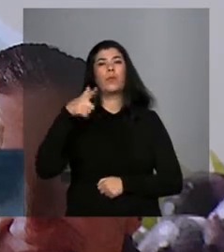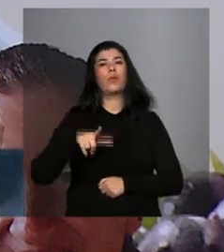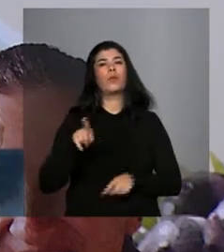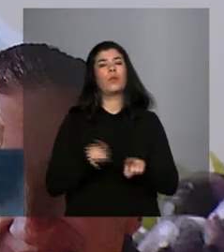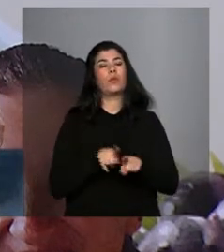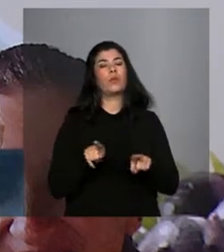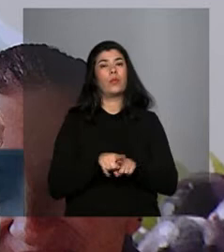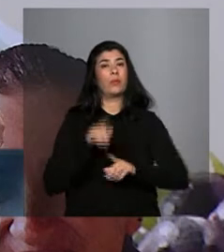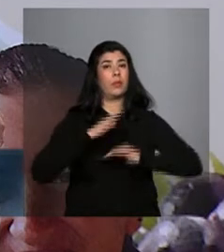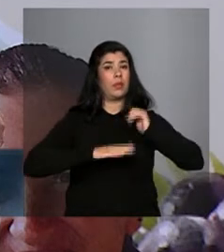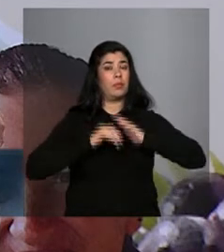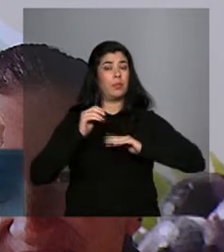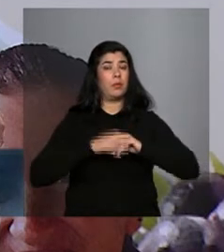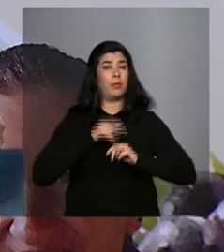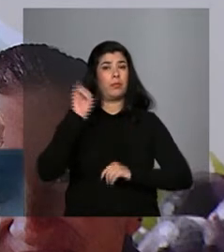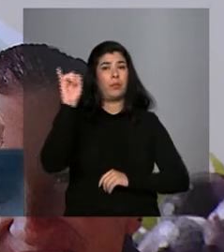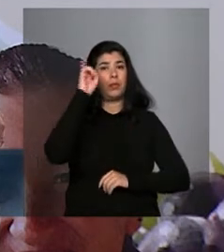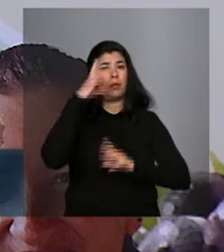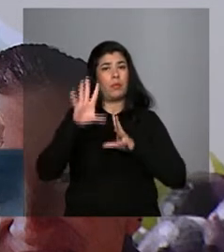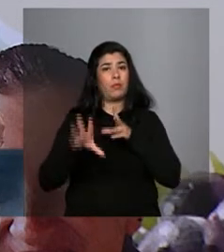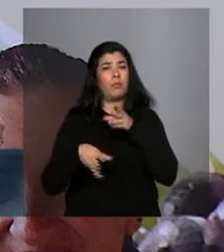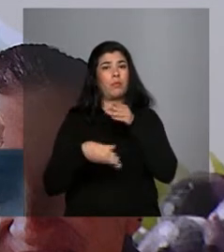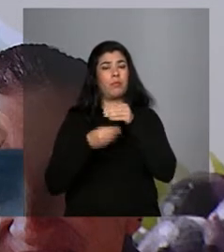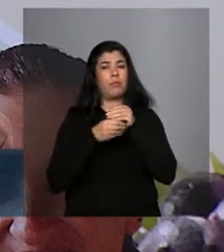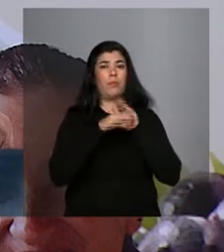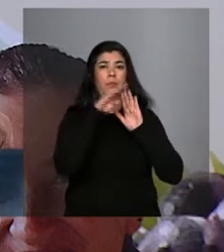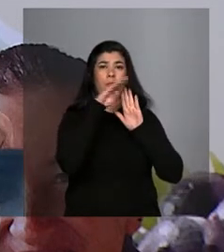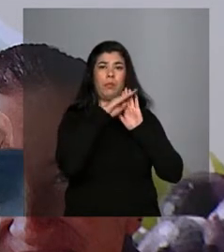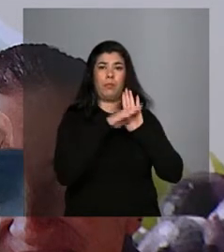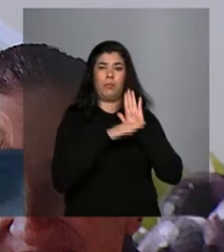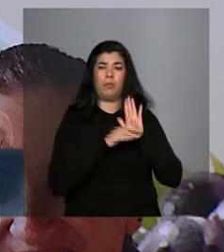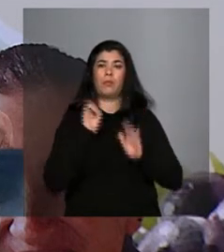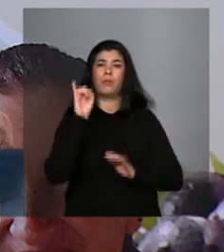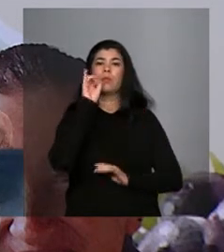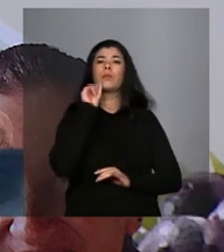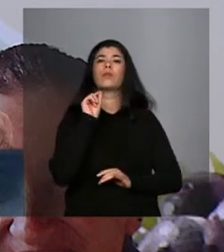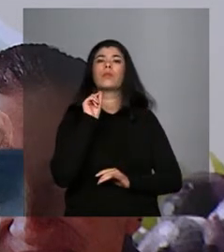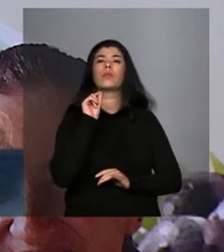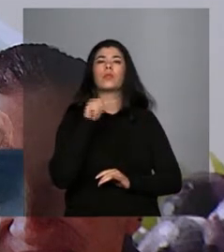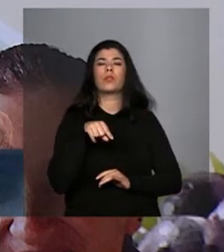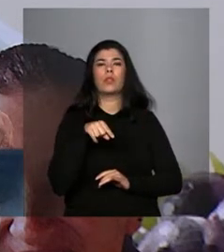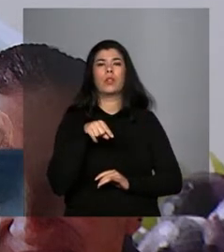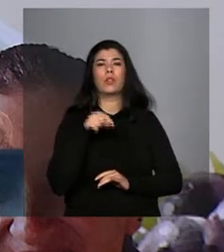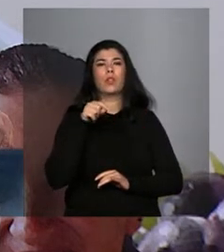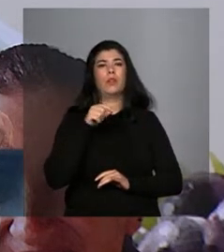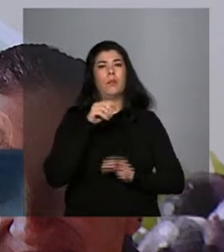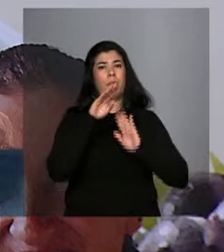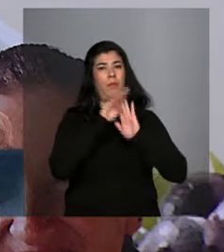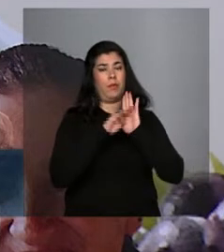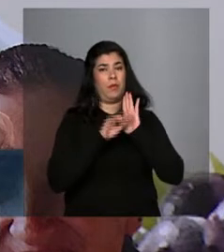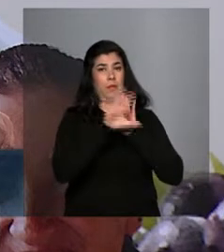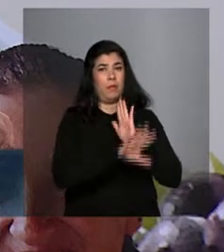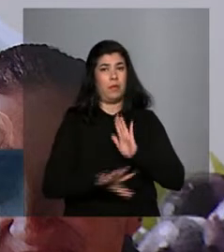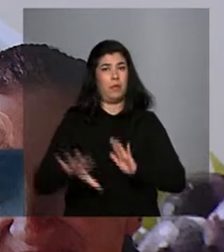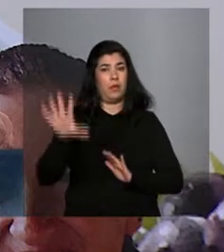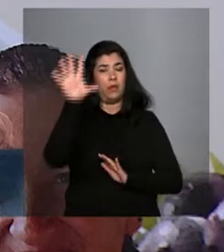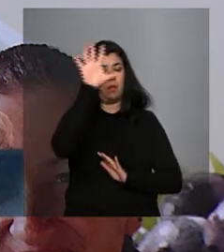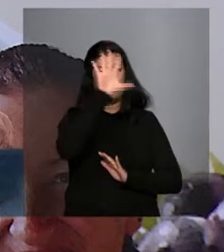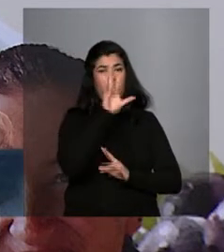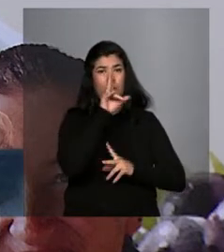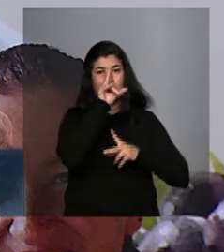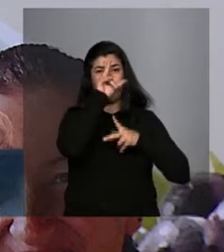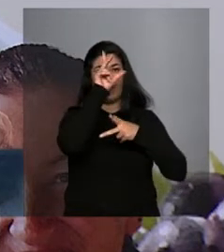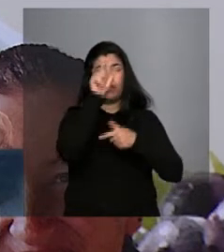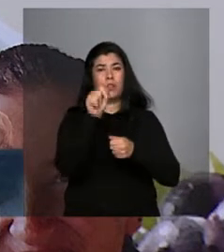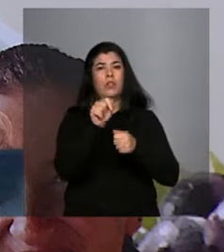da implantação de um programa que, para mim, é muito importante. É o Programa Nacional de Fortalecimento do Cooperativismo